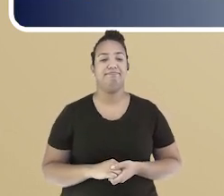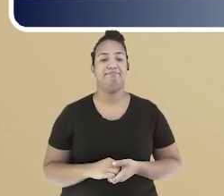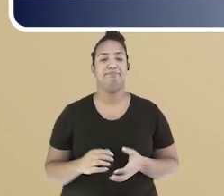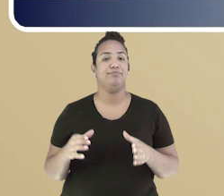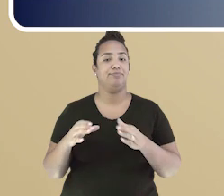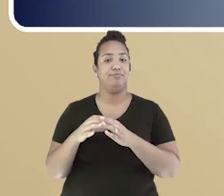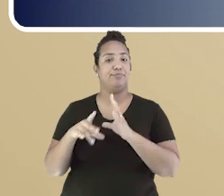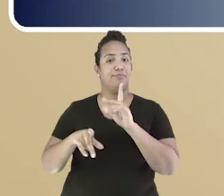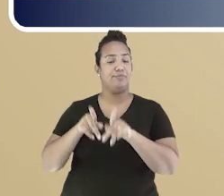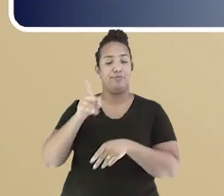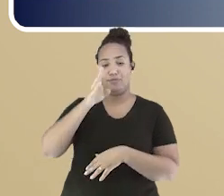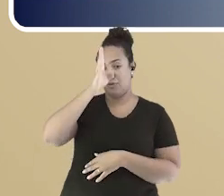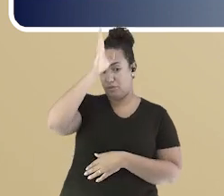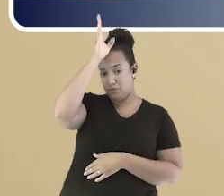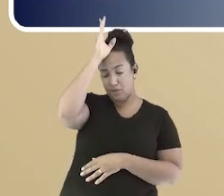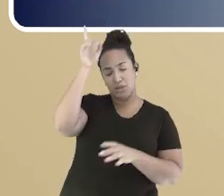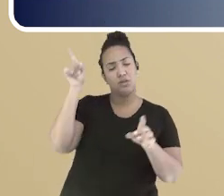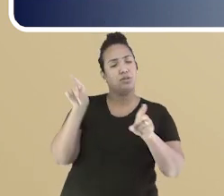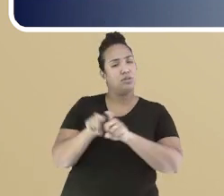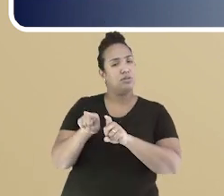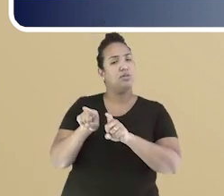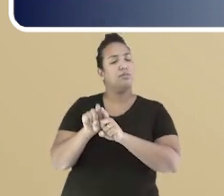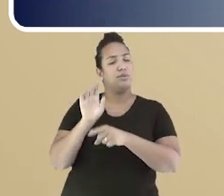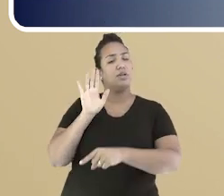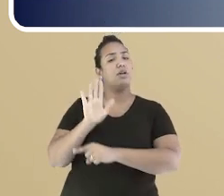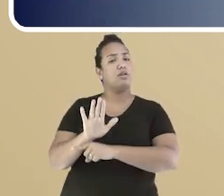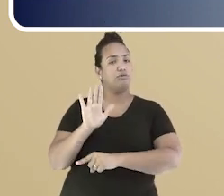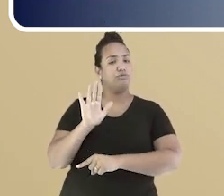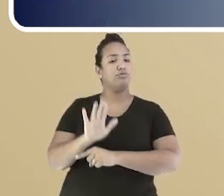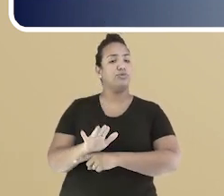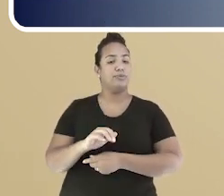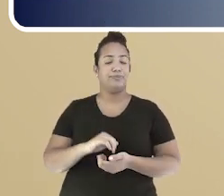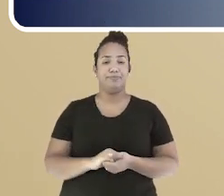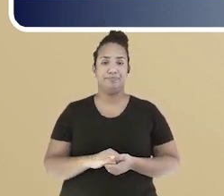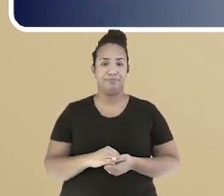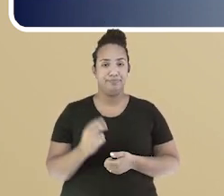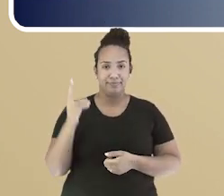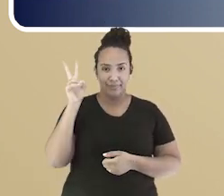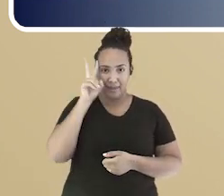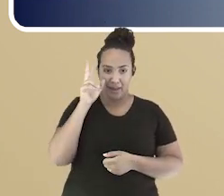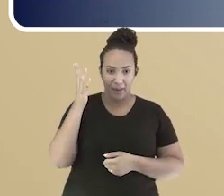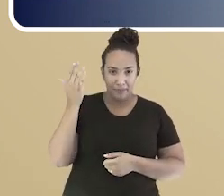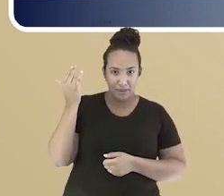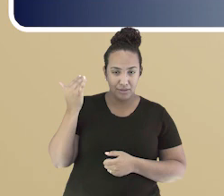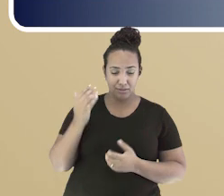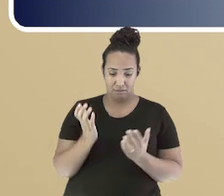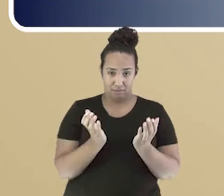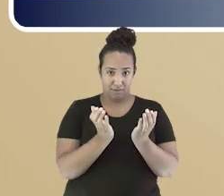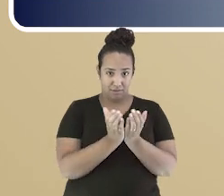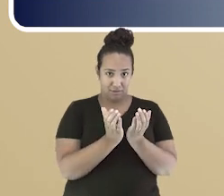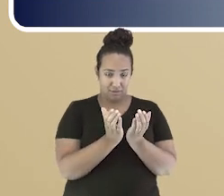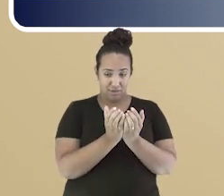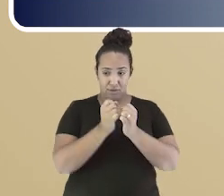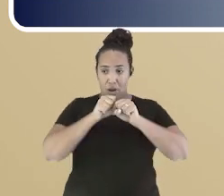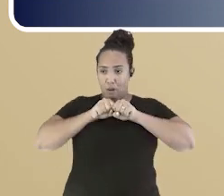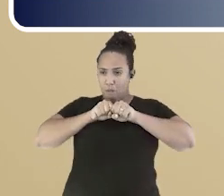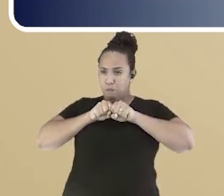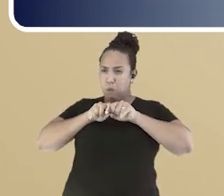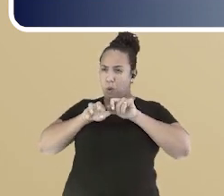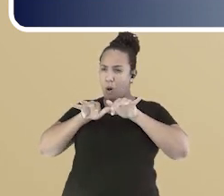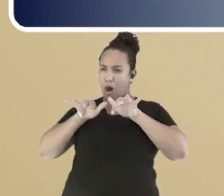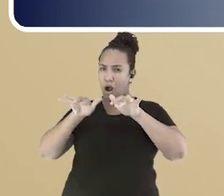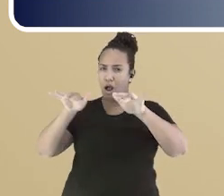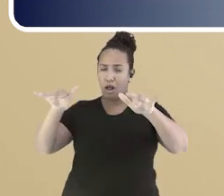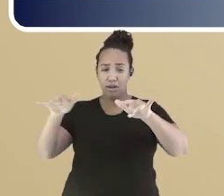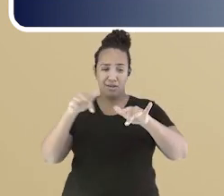civilização romana também nos deu muitas contribuições desde sua época. Como vimos antes, assim que o cristianismo entrou em Roma e se